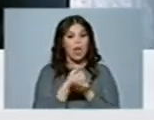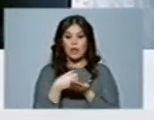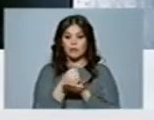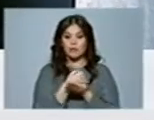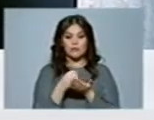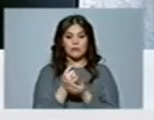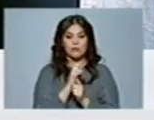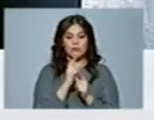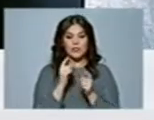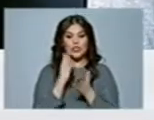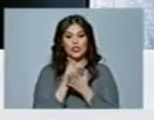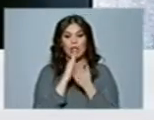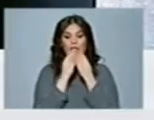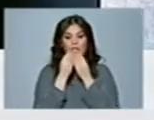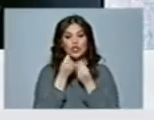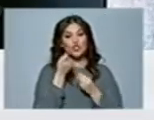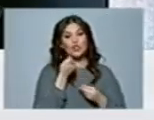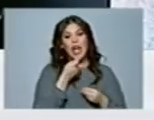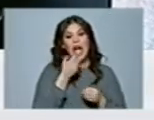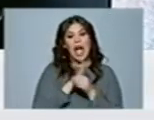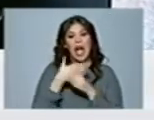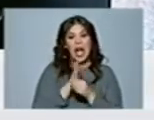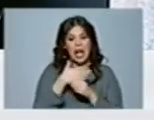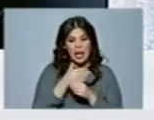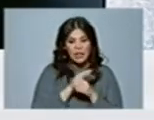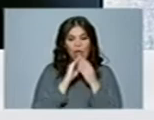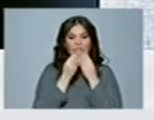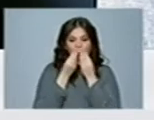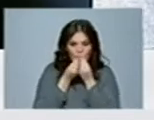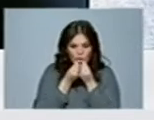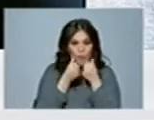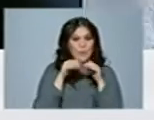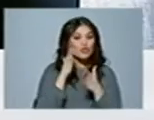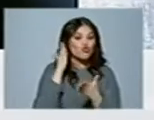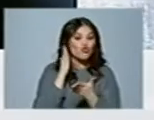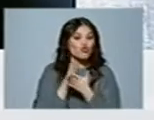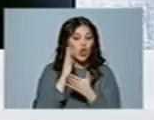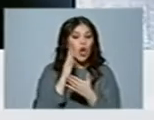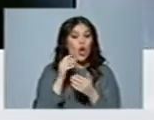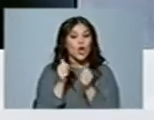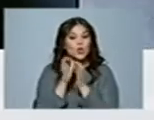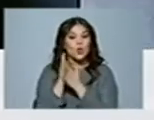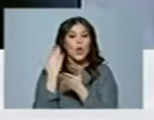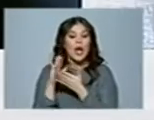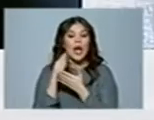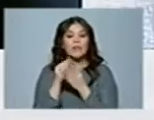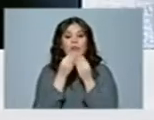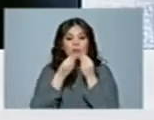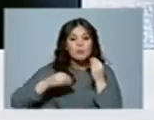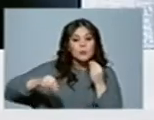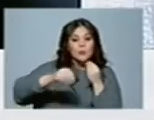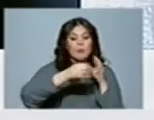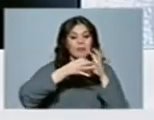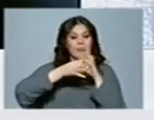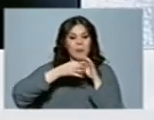não vai ficar só com. Tem um bocadinho de alho para lhe dar sabor, mas mais nada. Sim. Todo o resto dos temperos vai ser transmitido através das